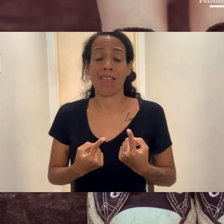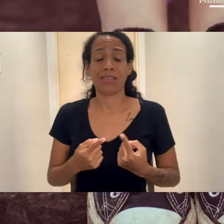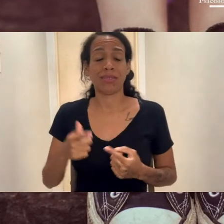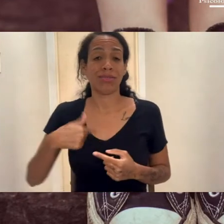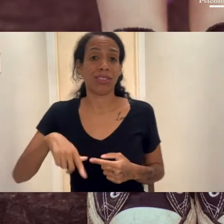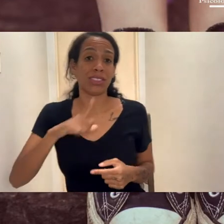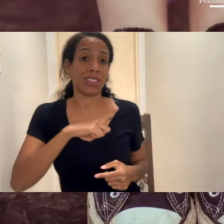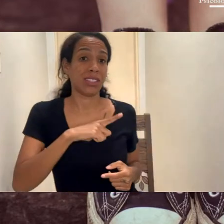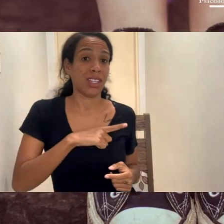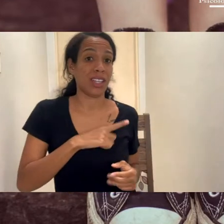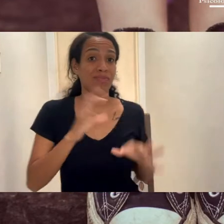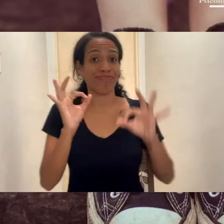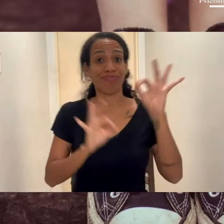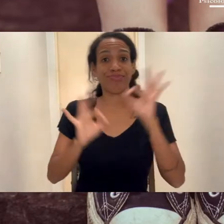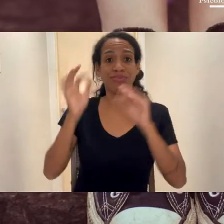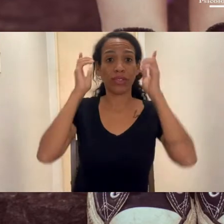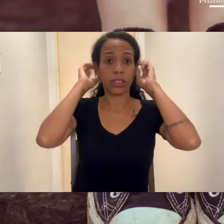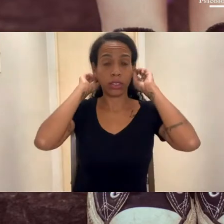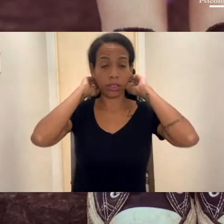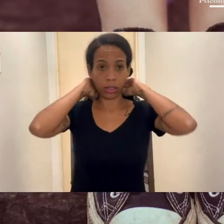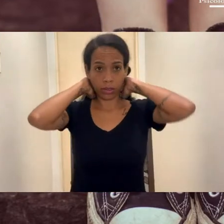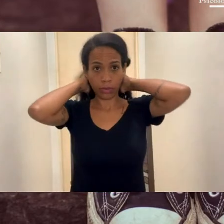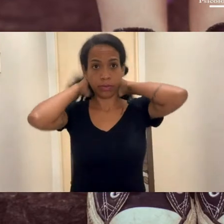tem práticas